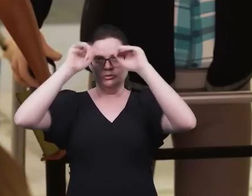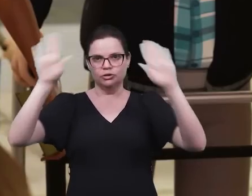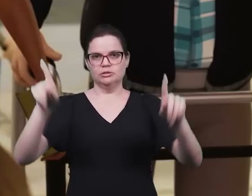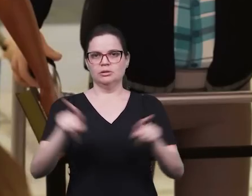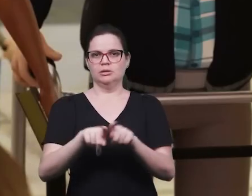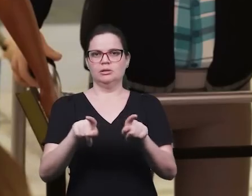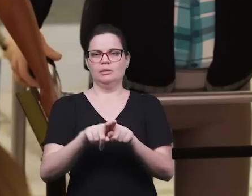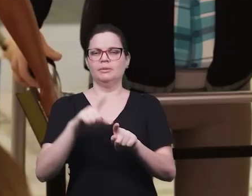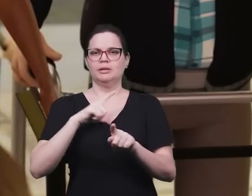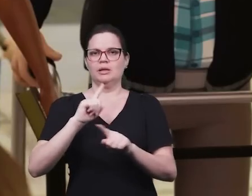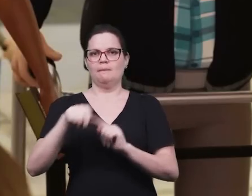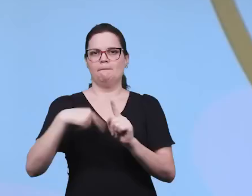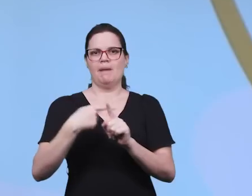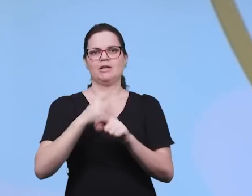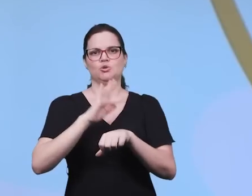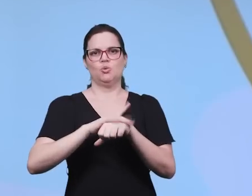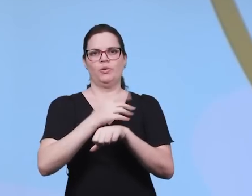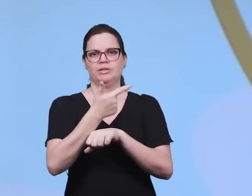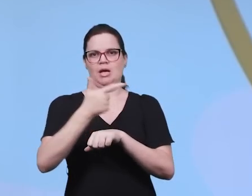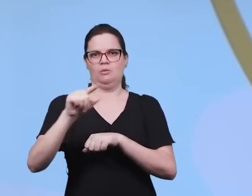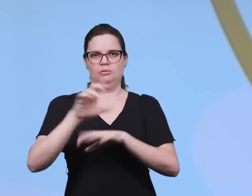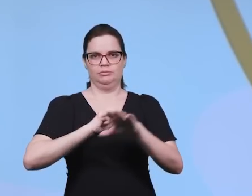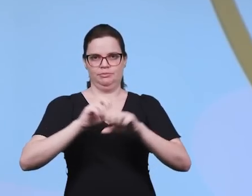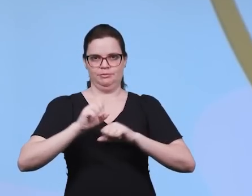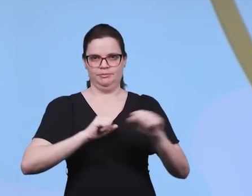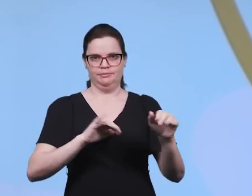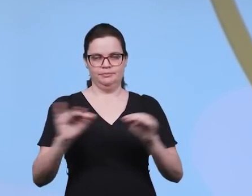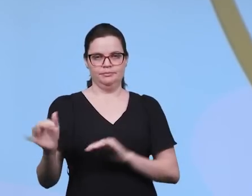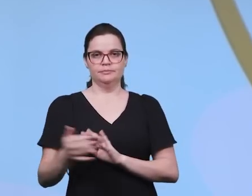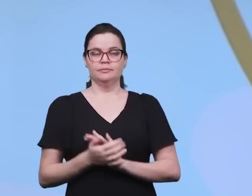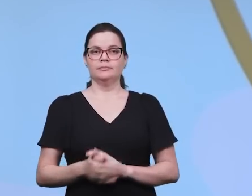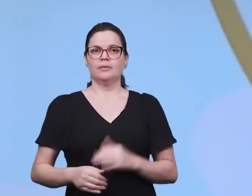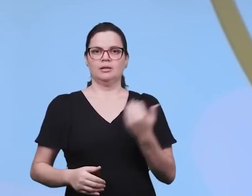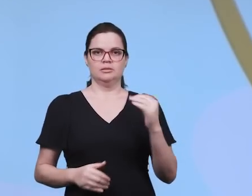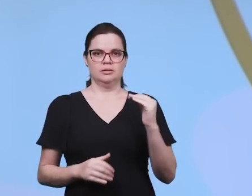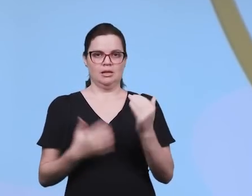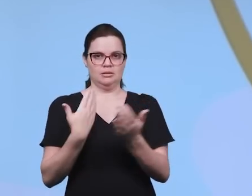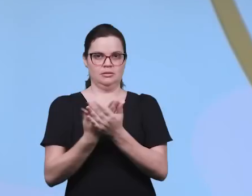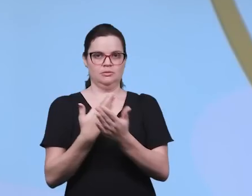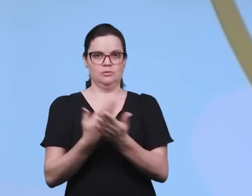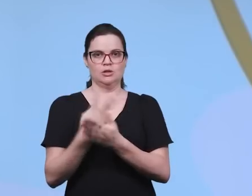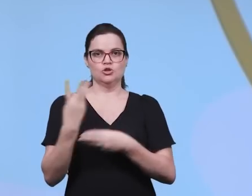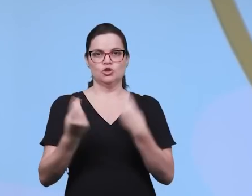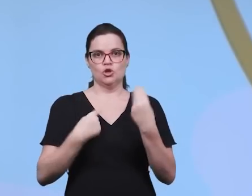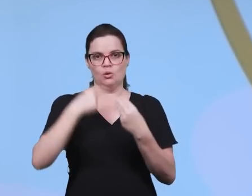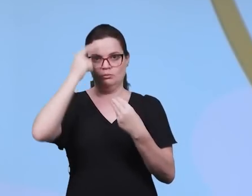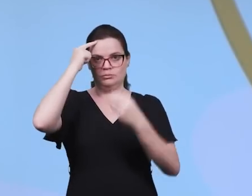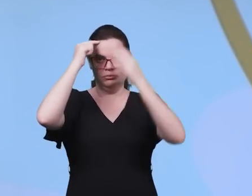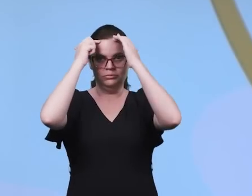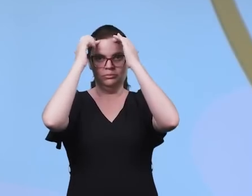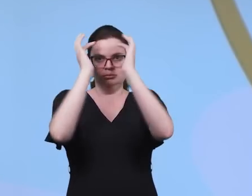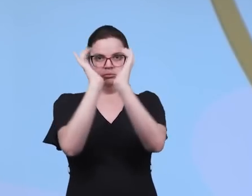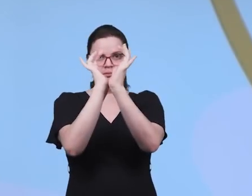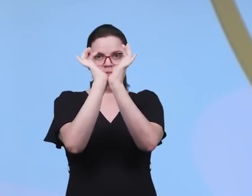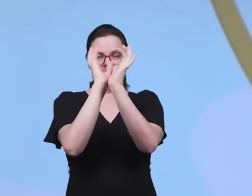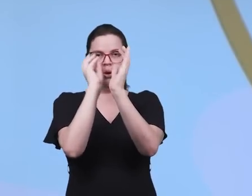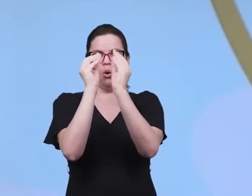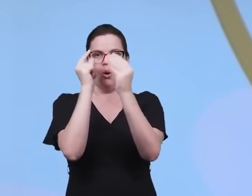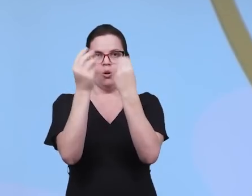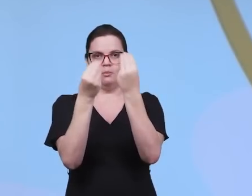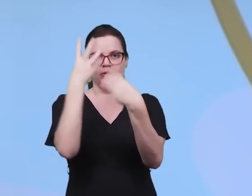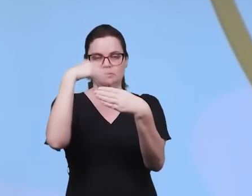comorbidades? A neurociência está estudando cada vez mais, literalmente, o funcionamento neurológico, a